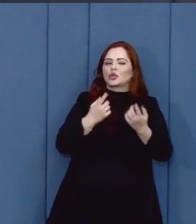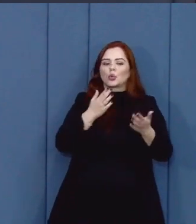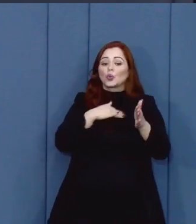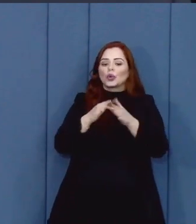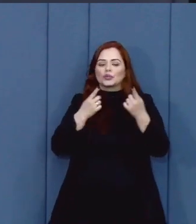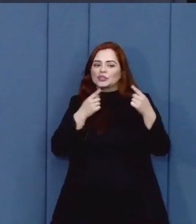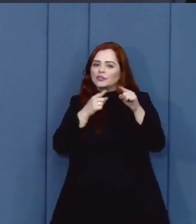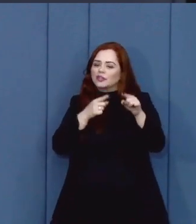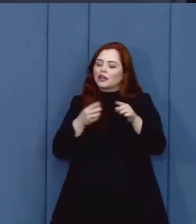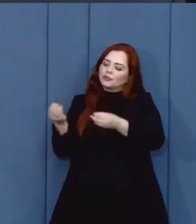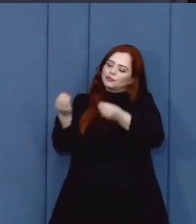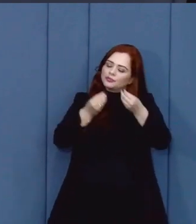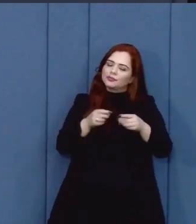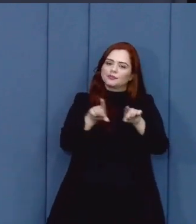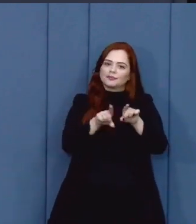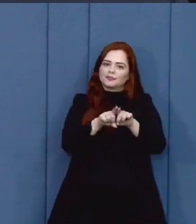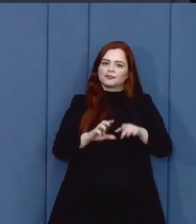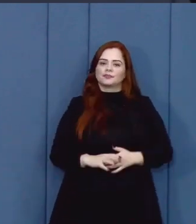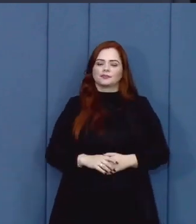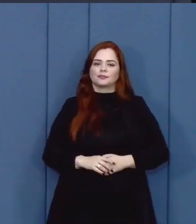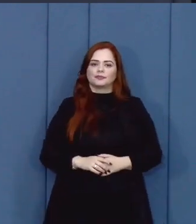desafios eu vou também trazer, né.